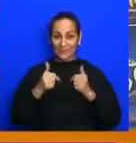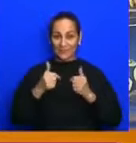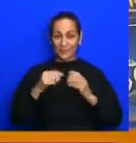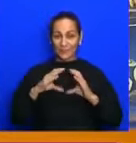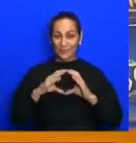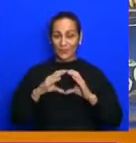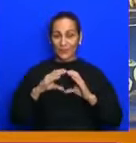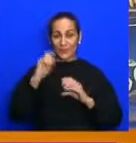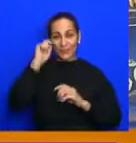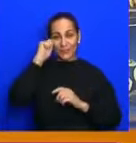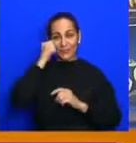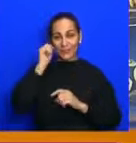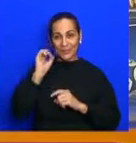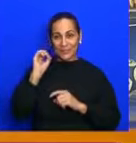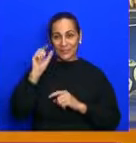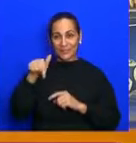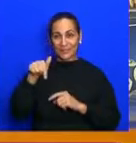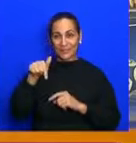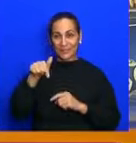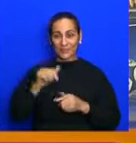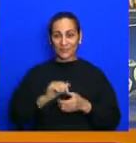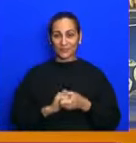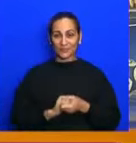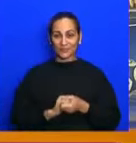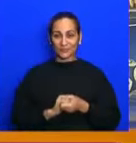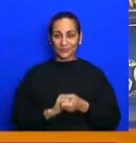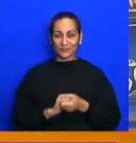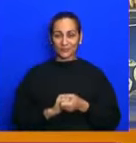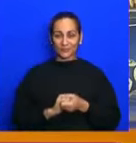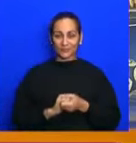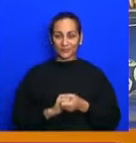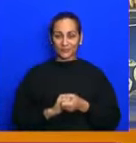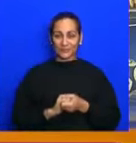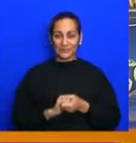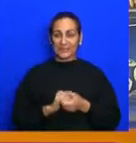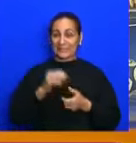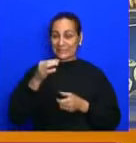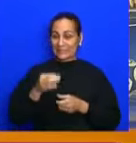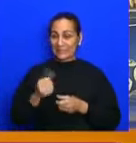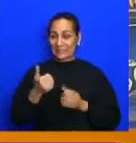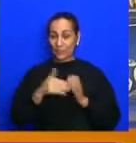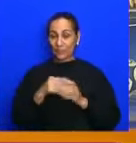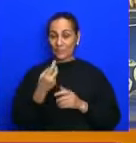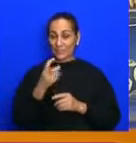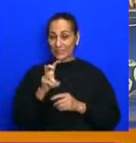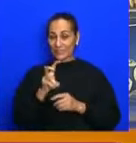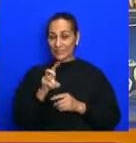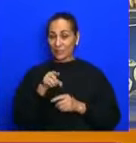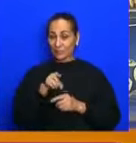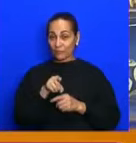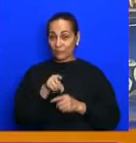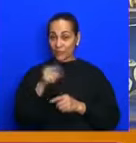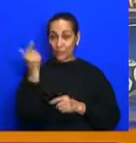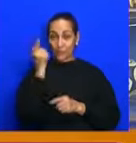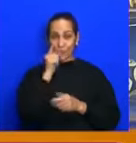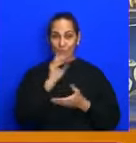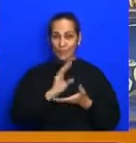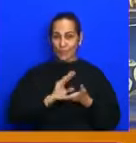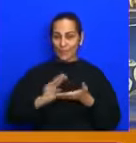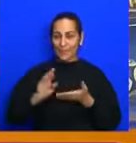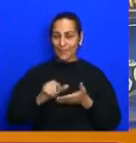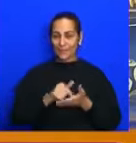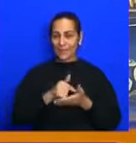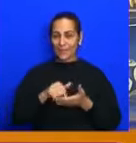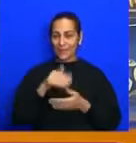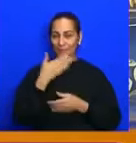Vem sorte, bola preta 07, preta 07. Acertando de 11 a 15 números, você ganha prêmio